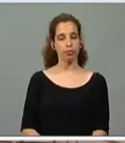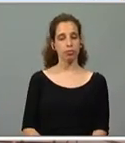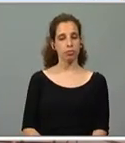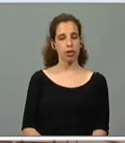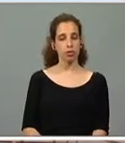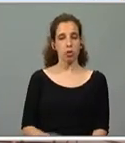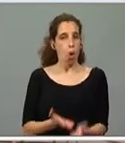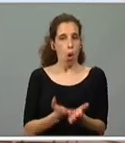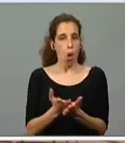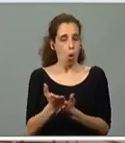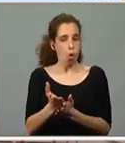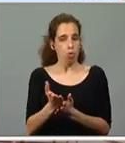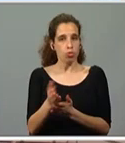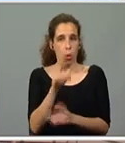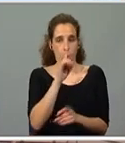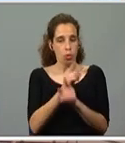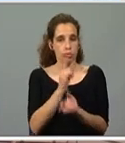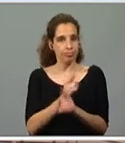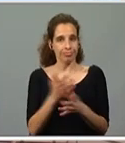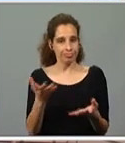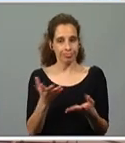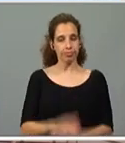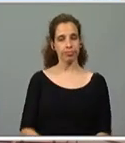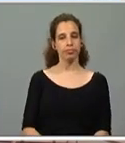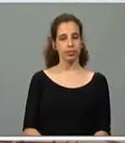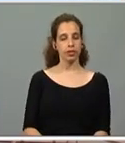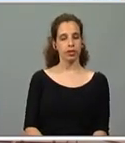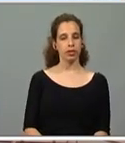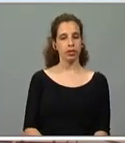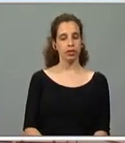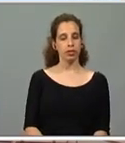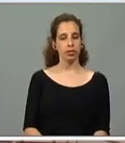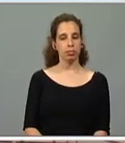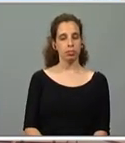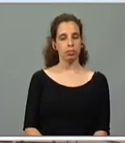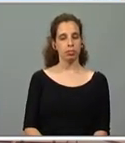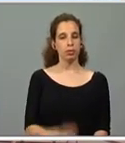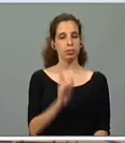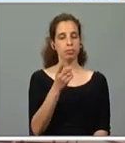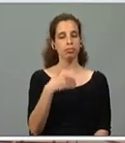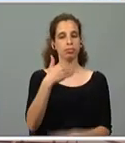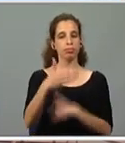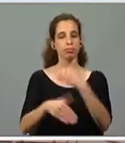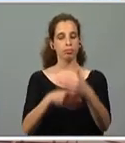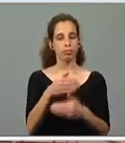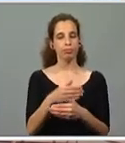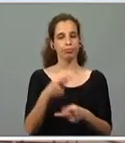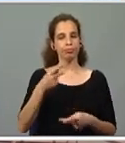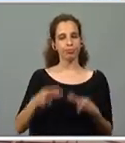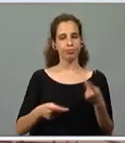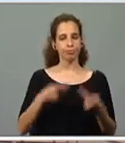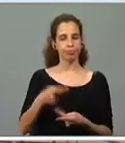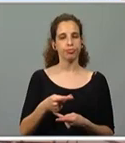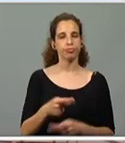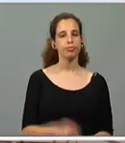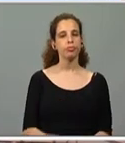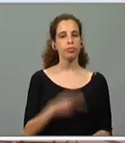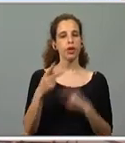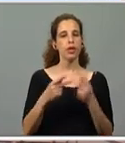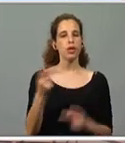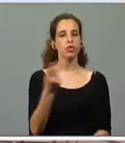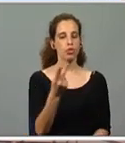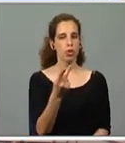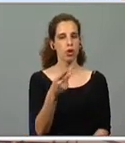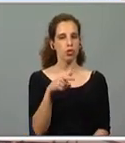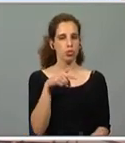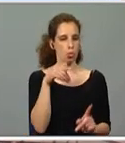perdem a identidade, eles continuam a ser o azeite, a água e a areia. Ora, nestes processos que nós vamos analisá-los de dois